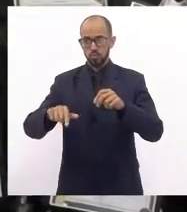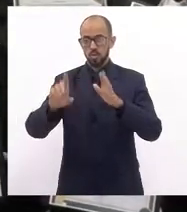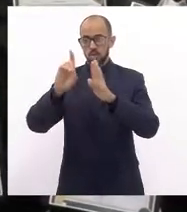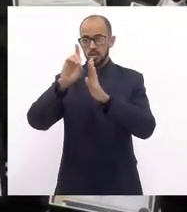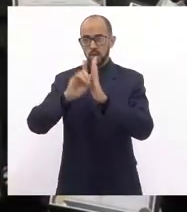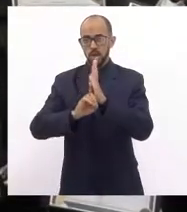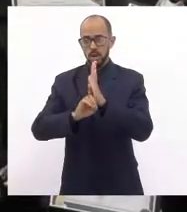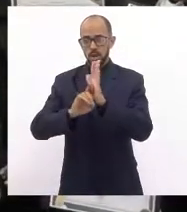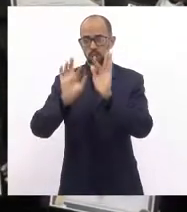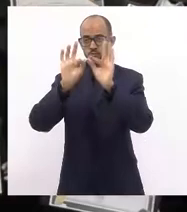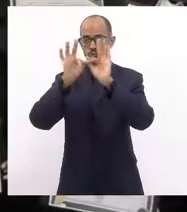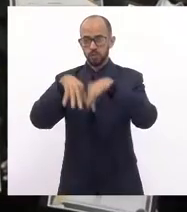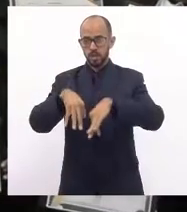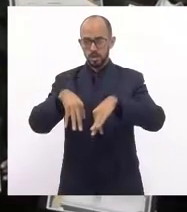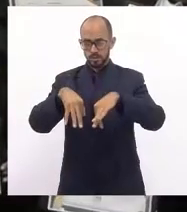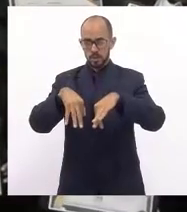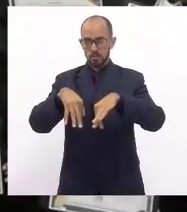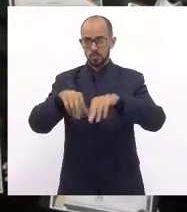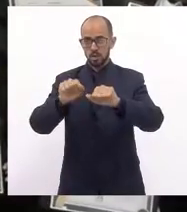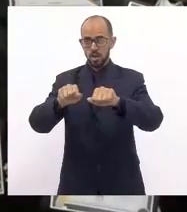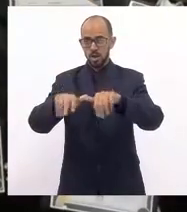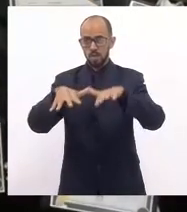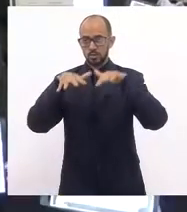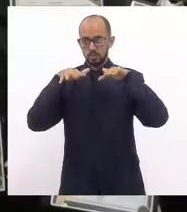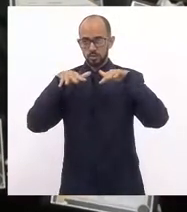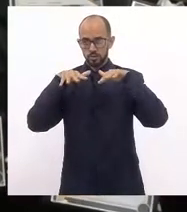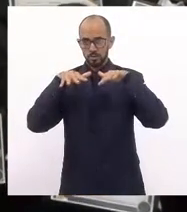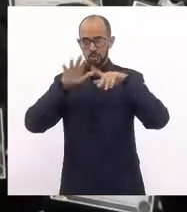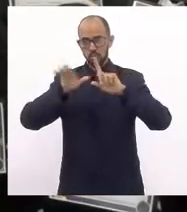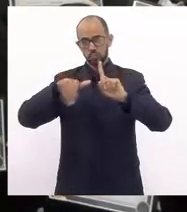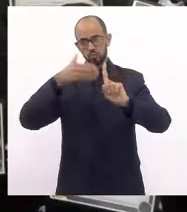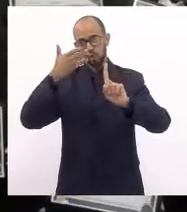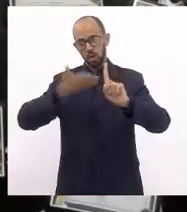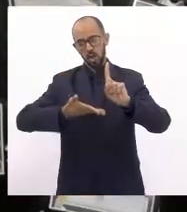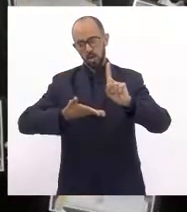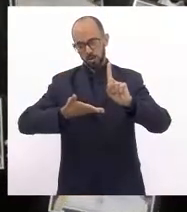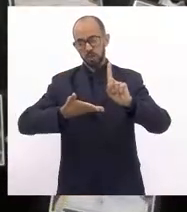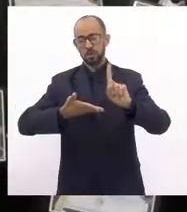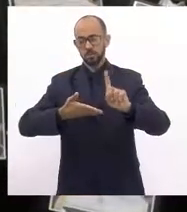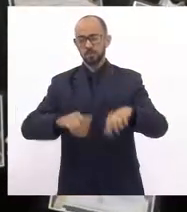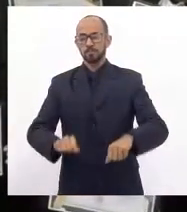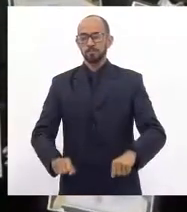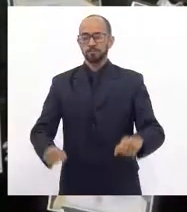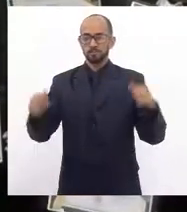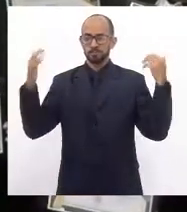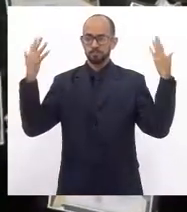declarar encerrada essa solenidade e esta sessão.